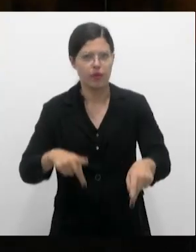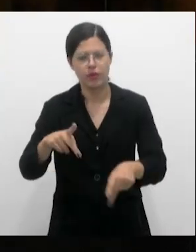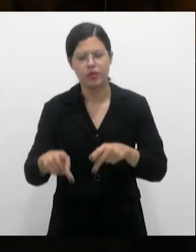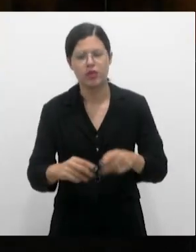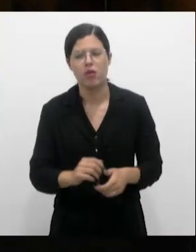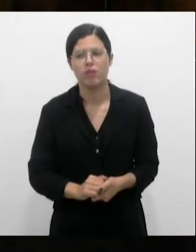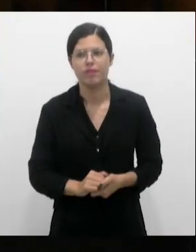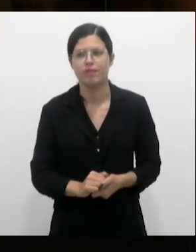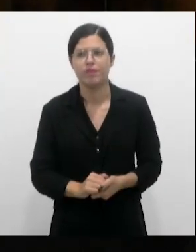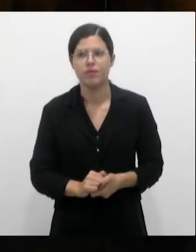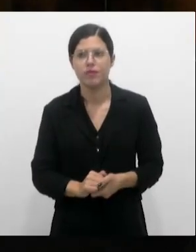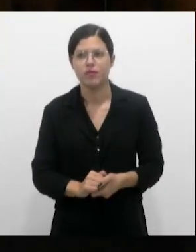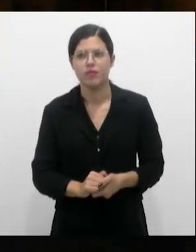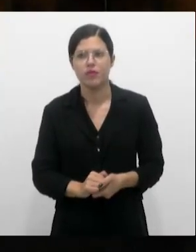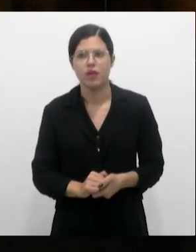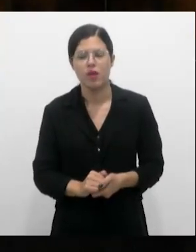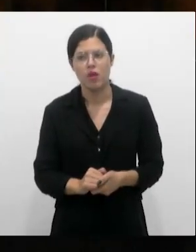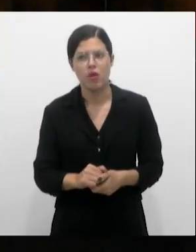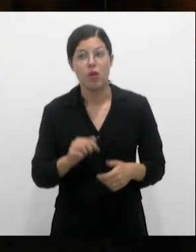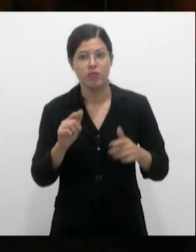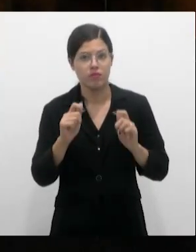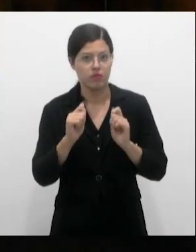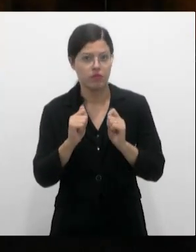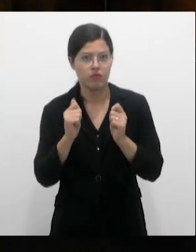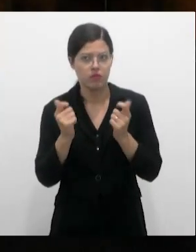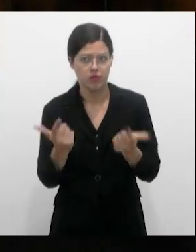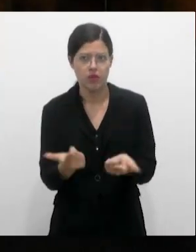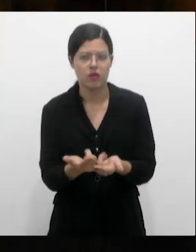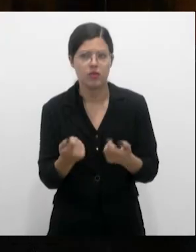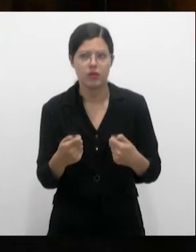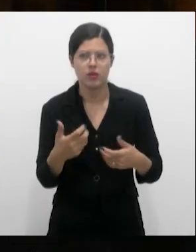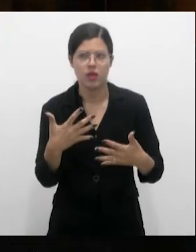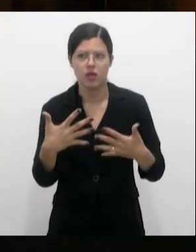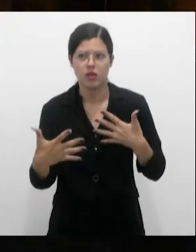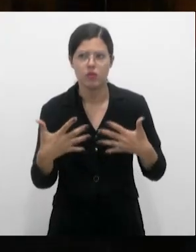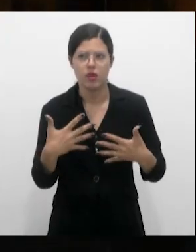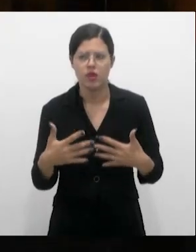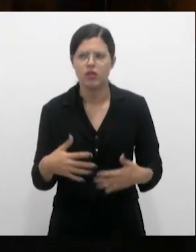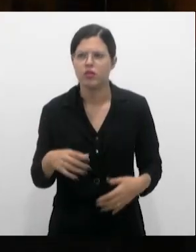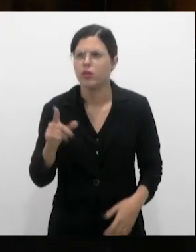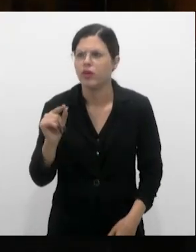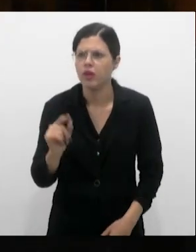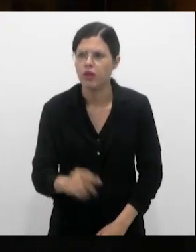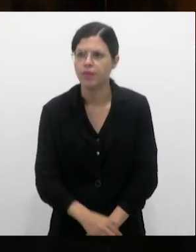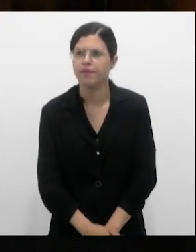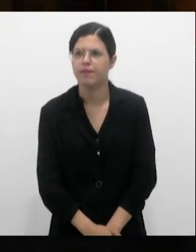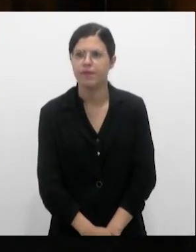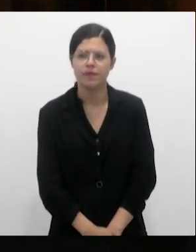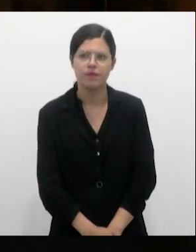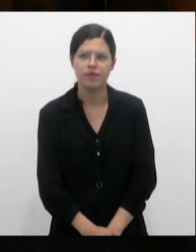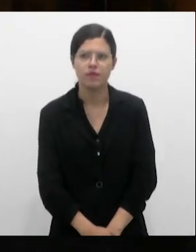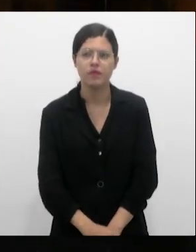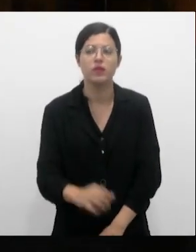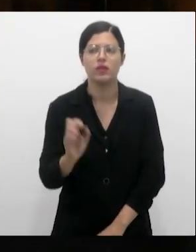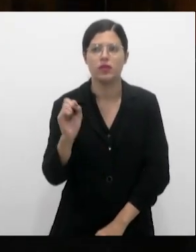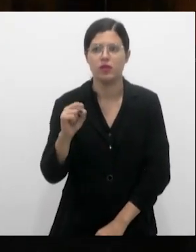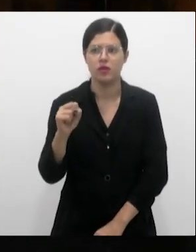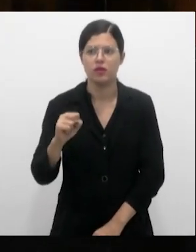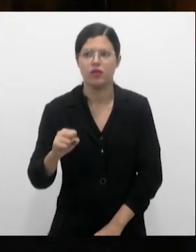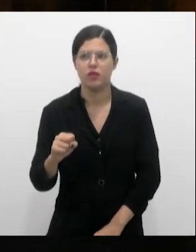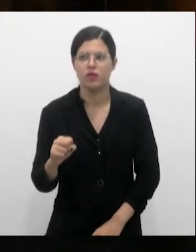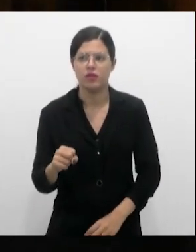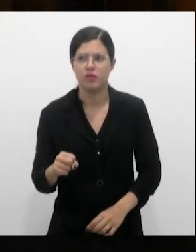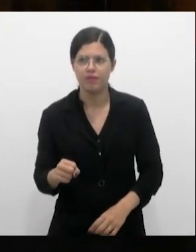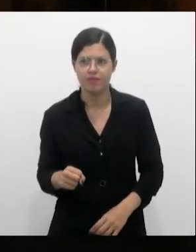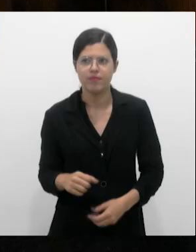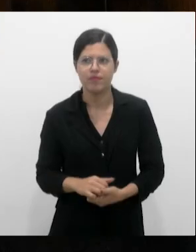o que o parlamento precisa, é de transparência. Oi? Ah, sim. Inclusive,